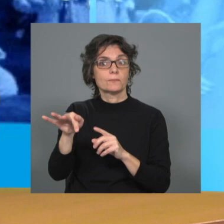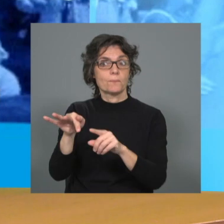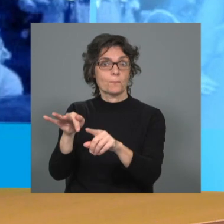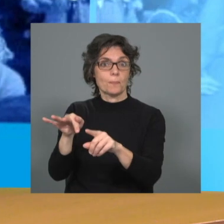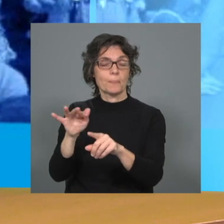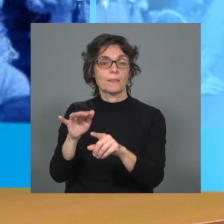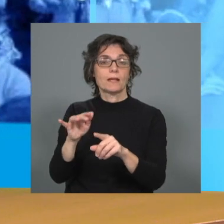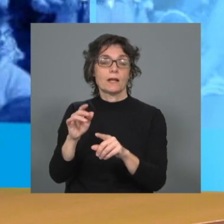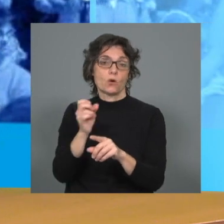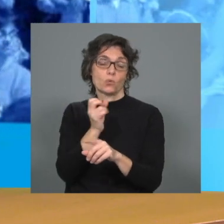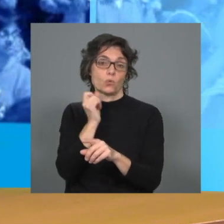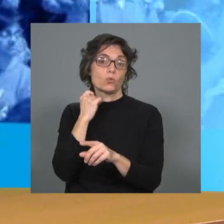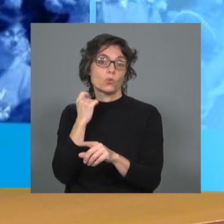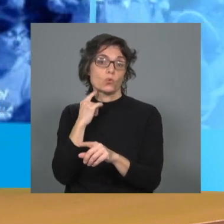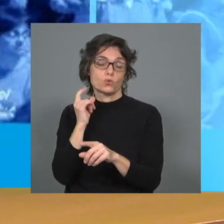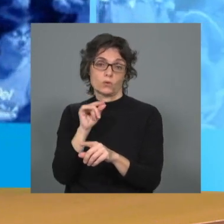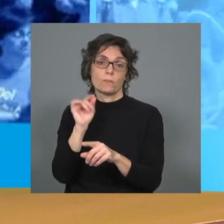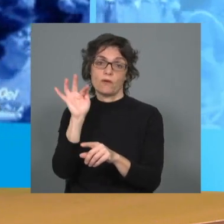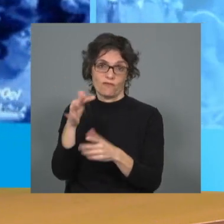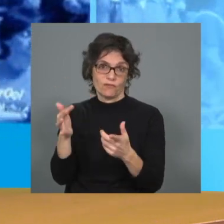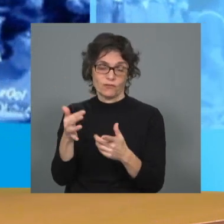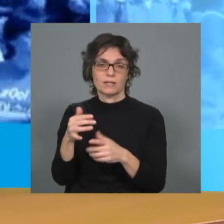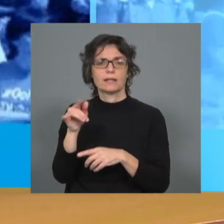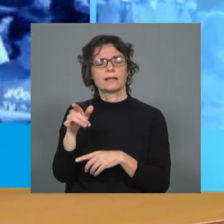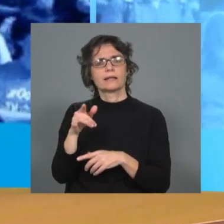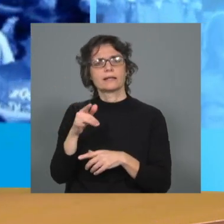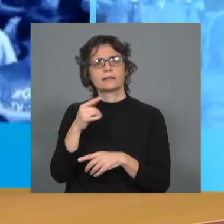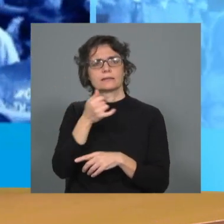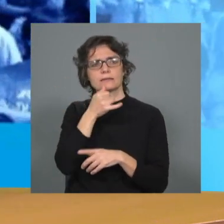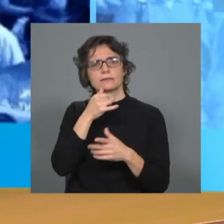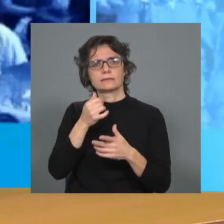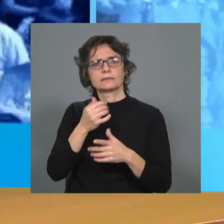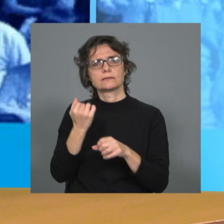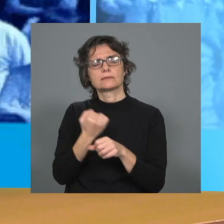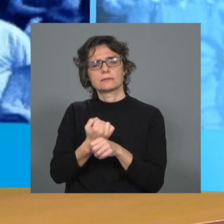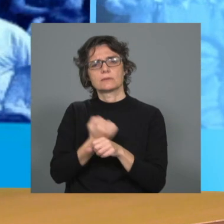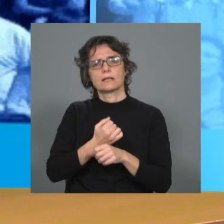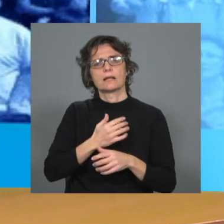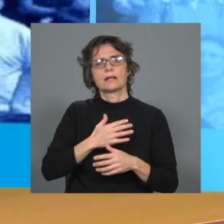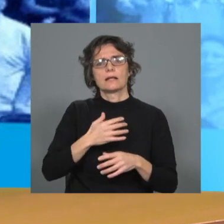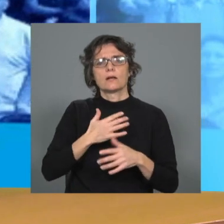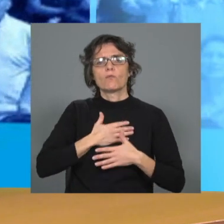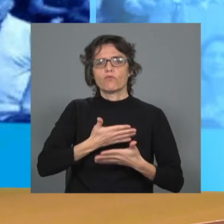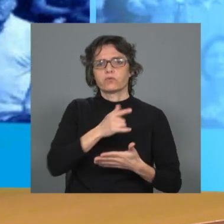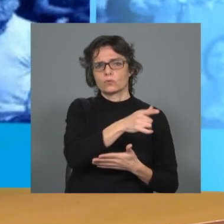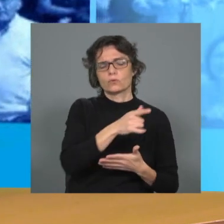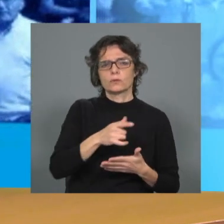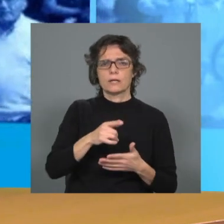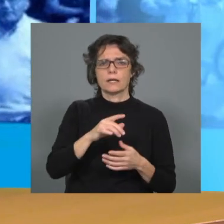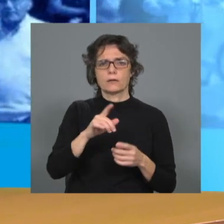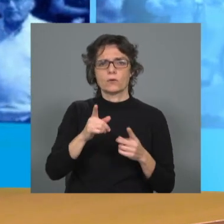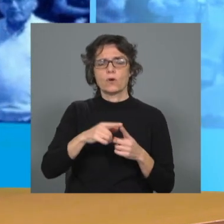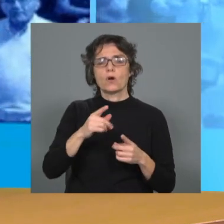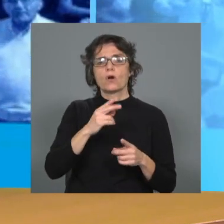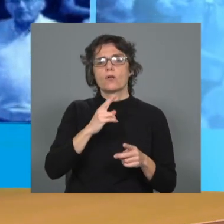terminou também o seu curso, no verão, foi como voluntário para campos de refugiados. Primeiro no Bangladesh e depois em Lesbos, na Grécia. E